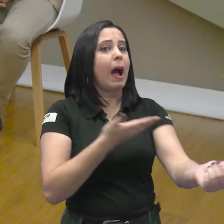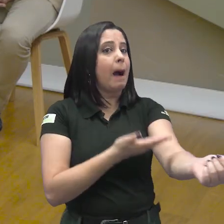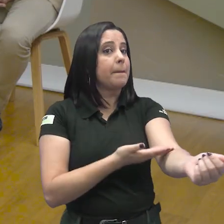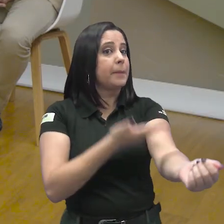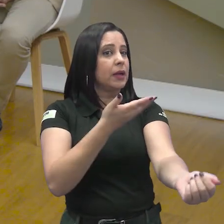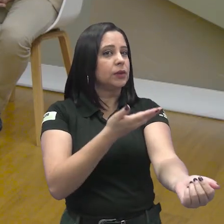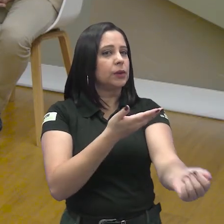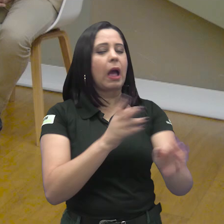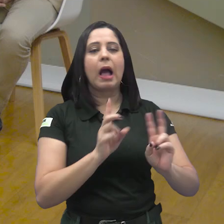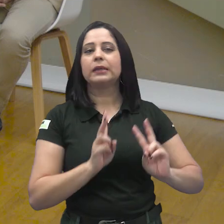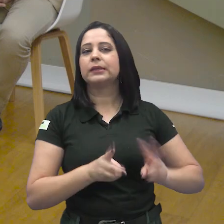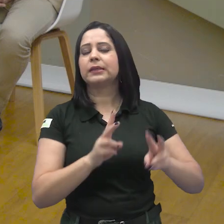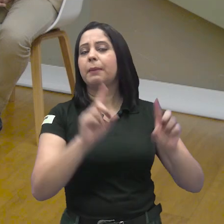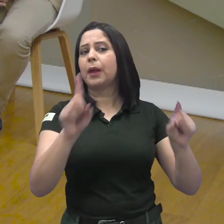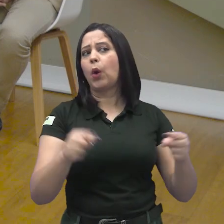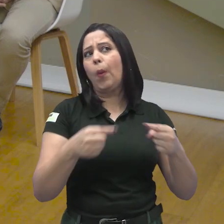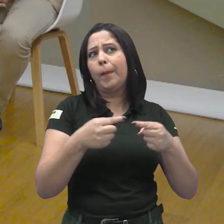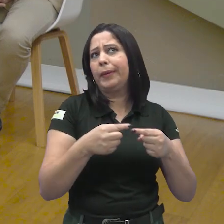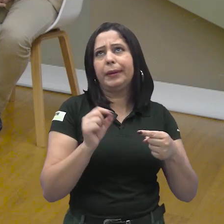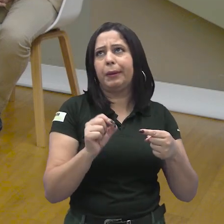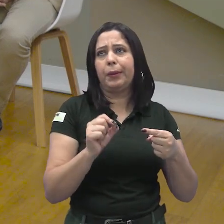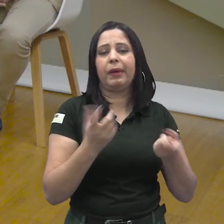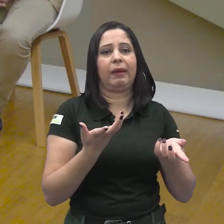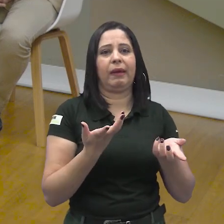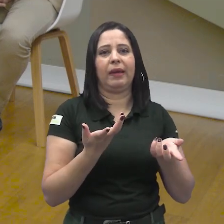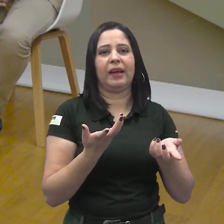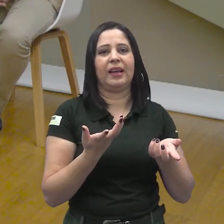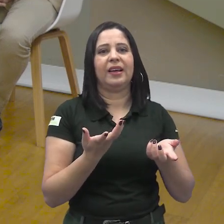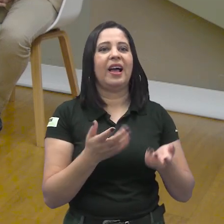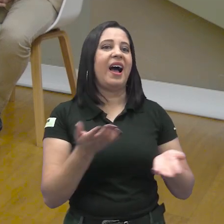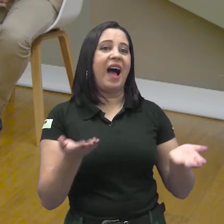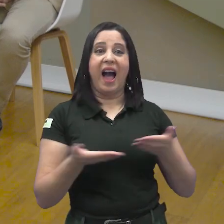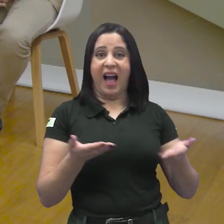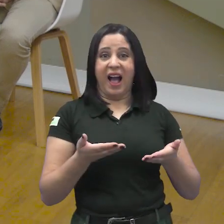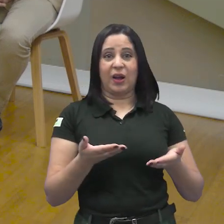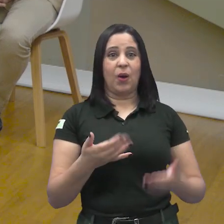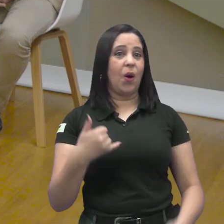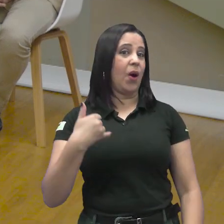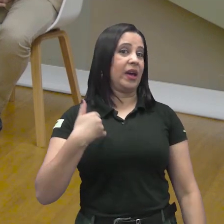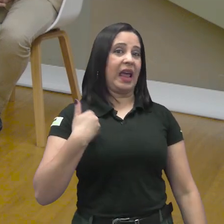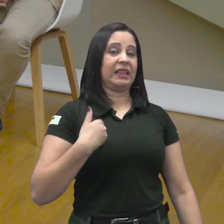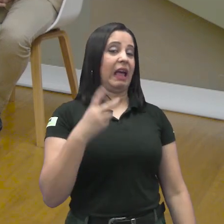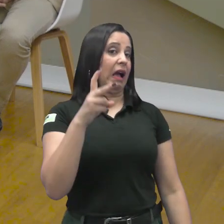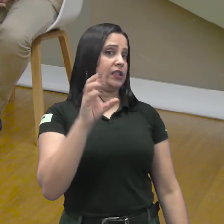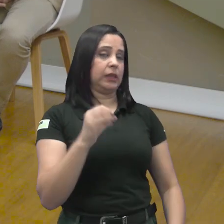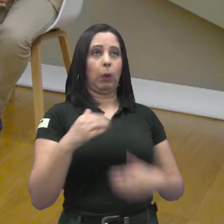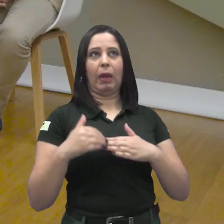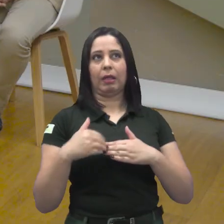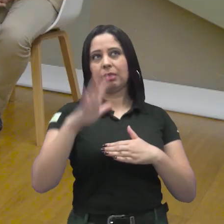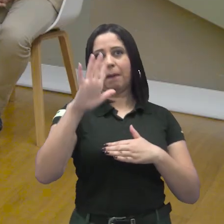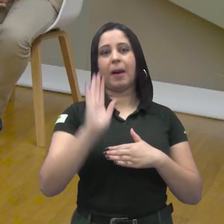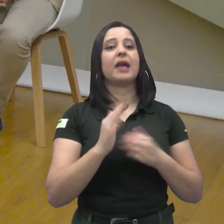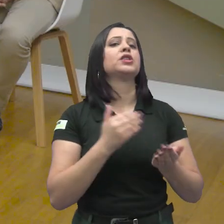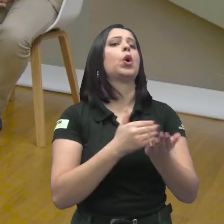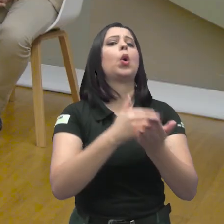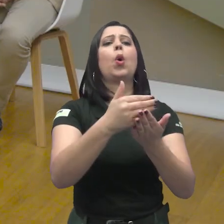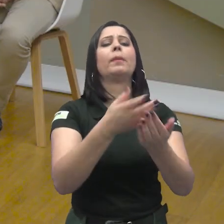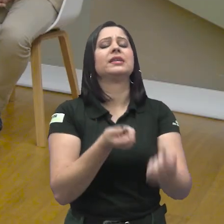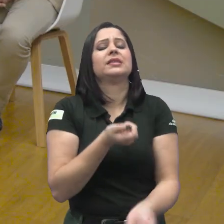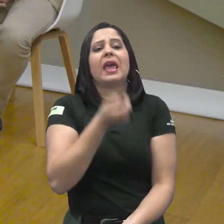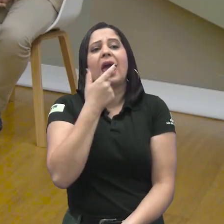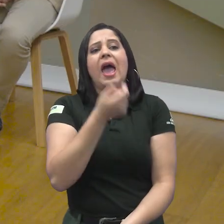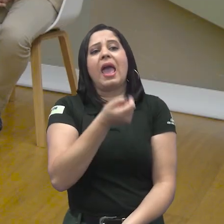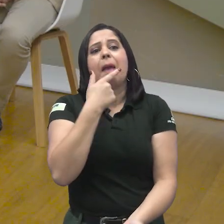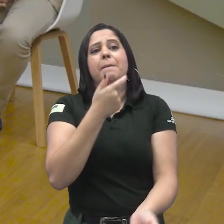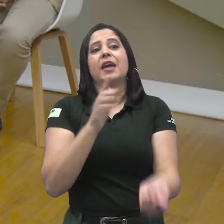está associada com a idade. A gente está acostumado, condicionado a escutar, agora que eu, passei dos 50, passei dos 60, comecei a